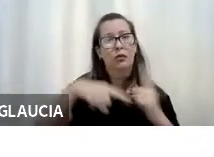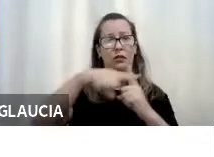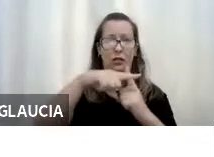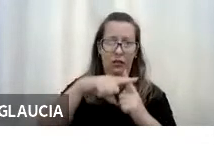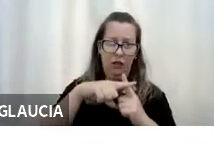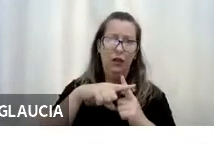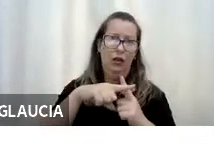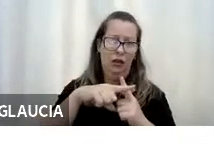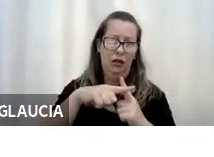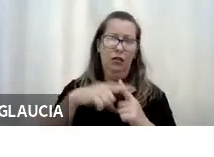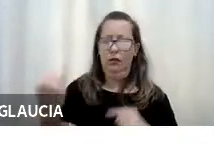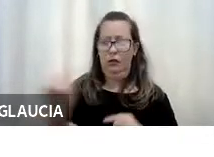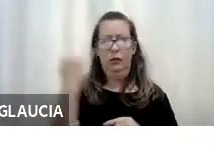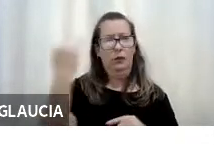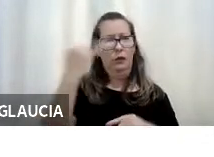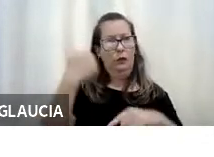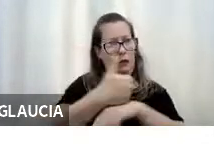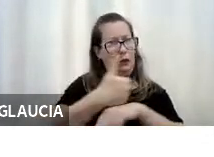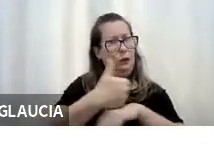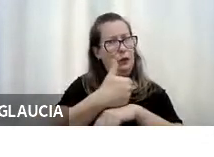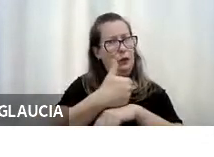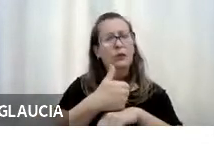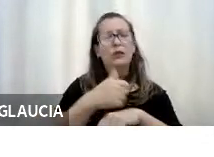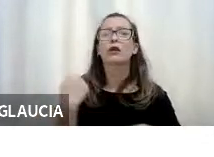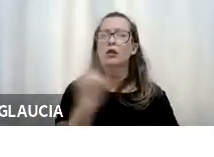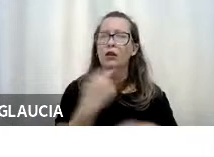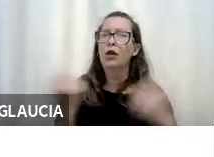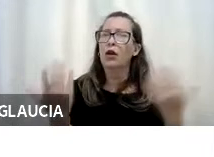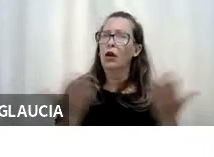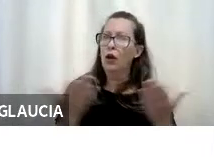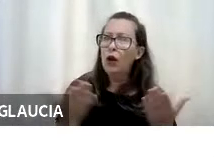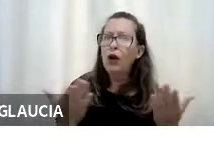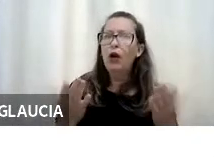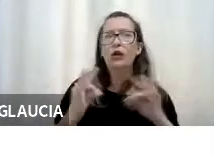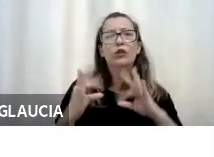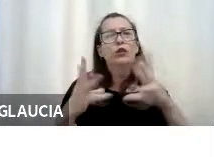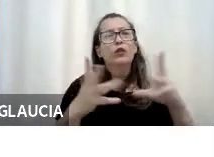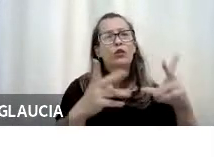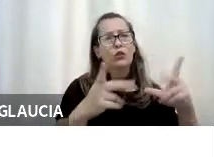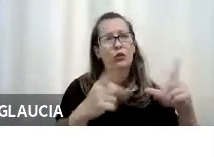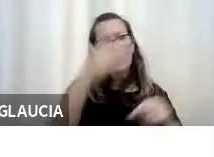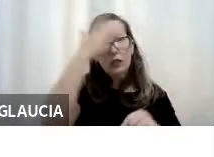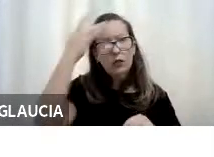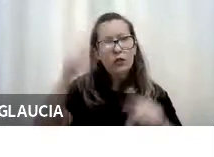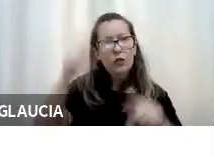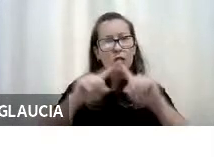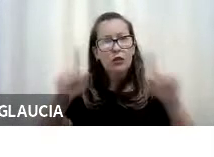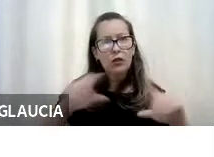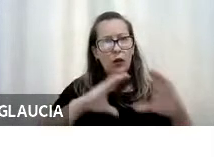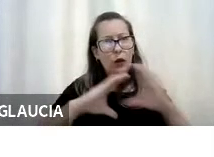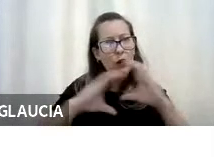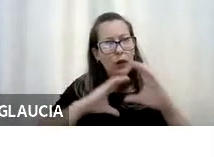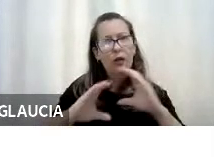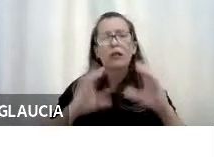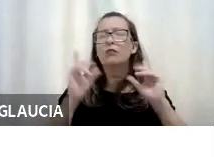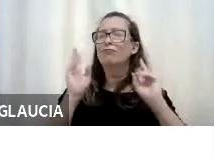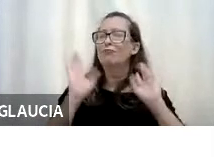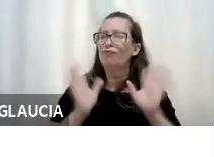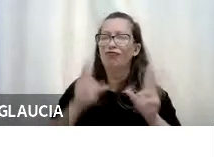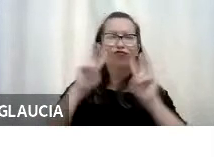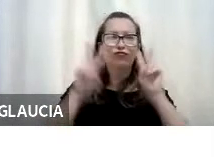diria hoje, né, a gente respira, todo mundo da comunicação da Fiocruz, a gente respira de